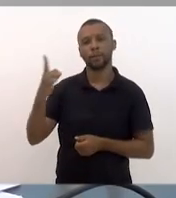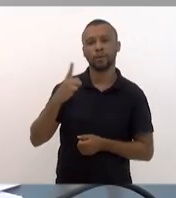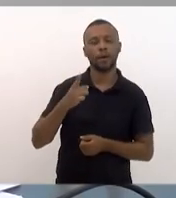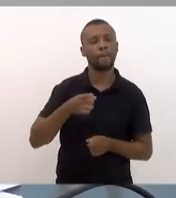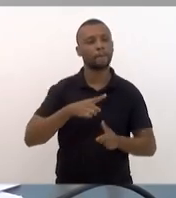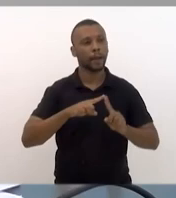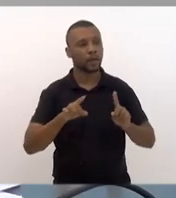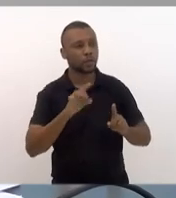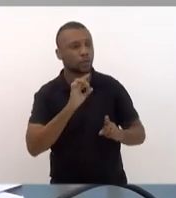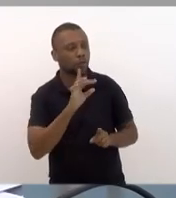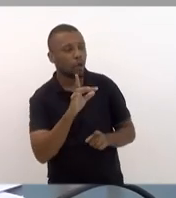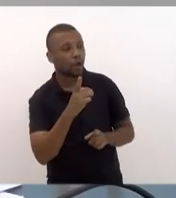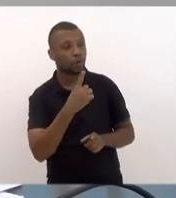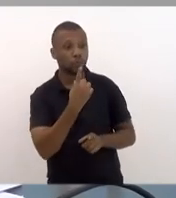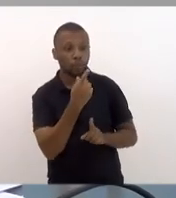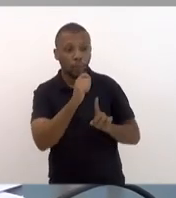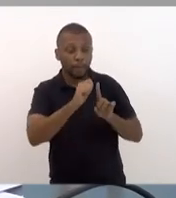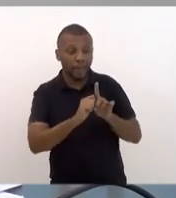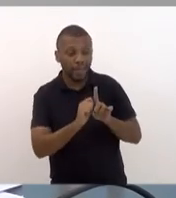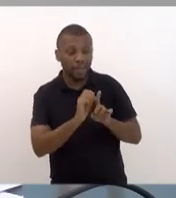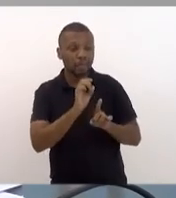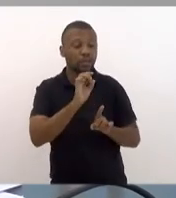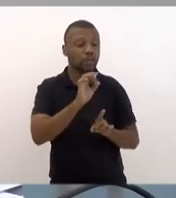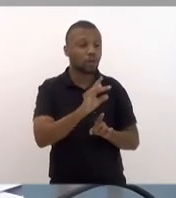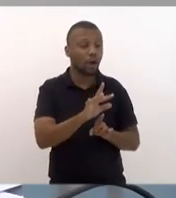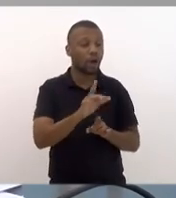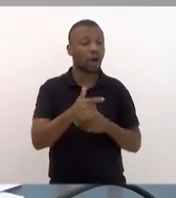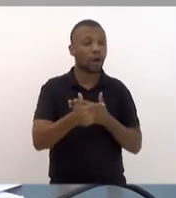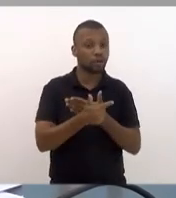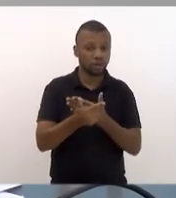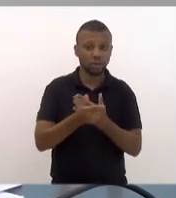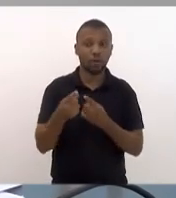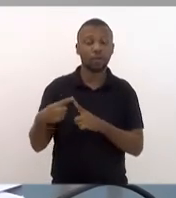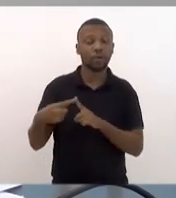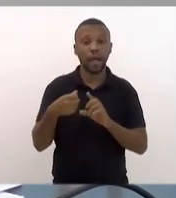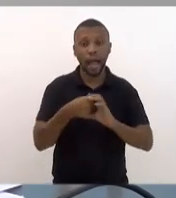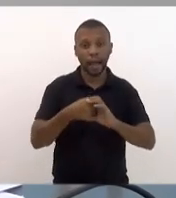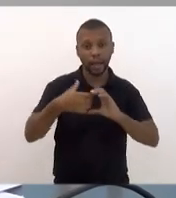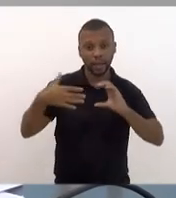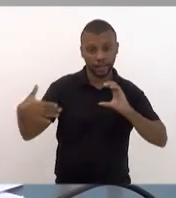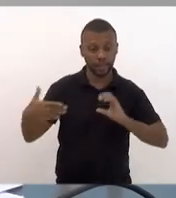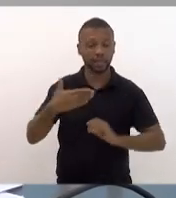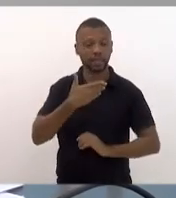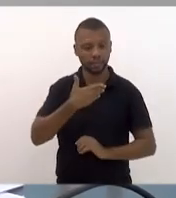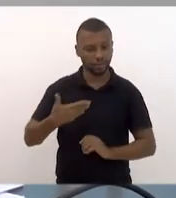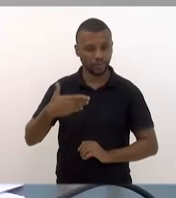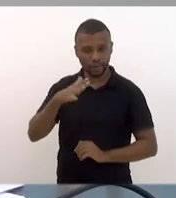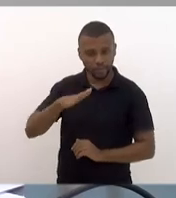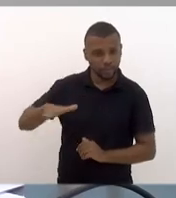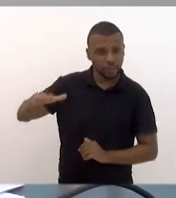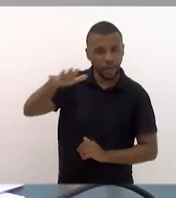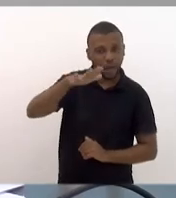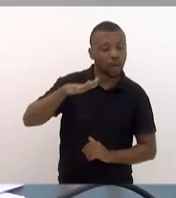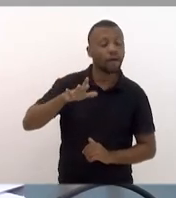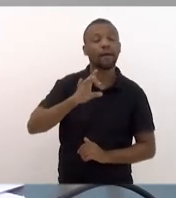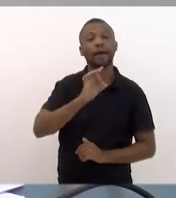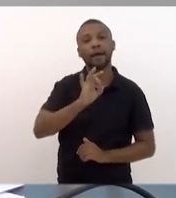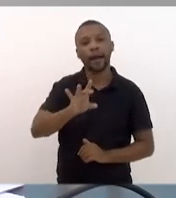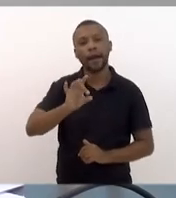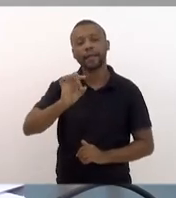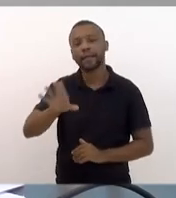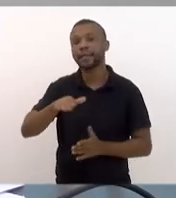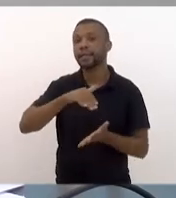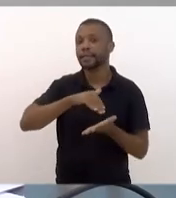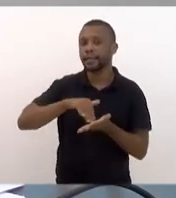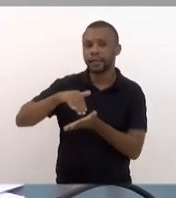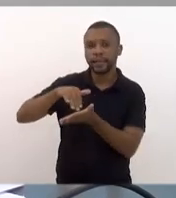eu só estou no cargo há um mês. Porque a característica desses governos, no plural, é cada secretaria